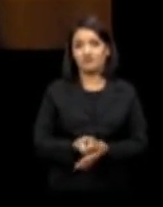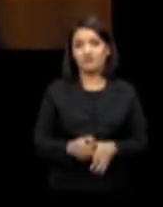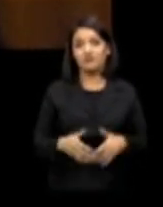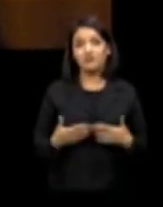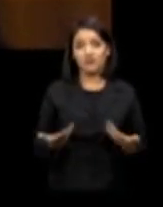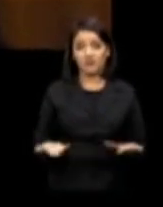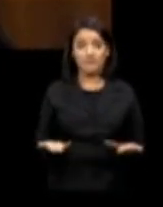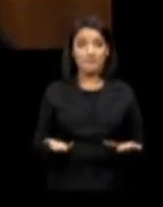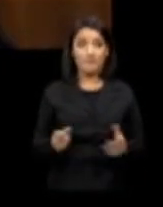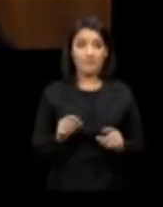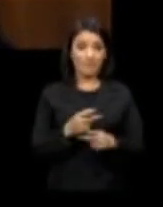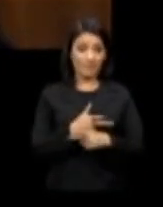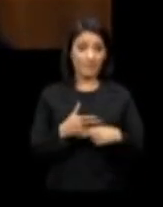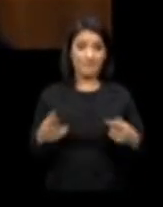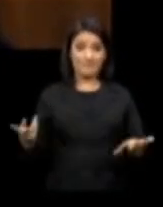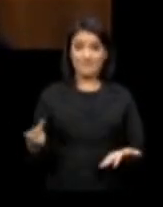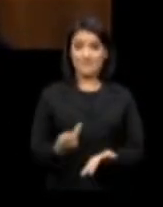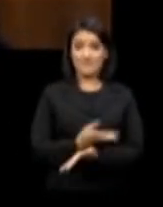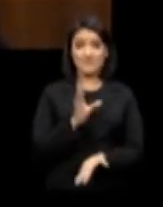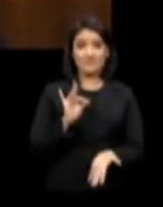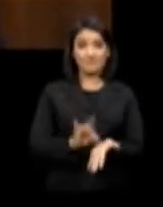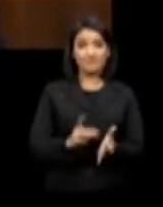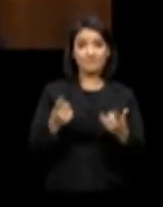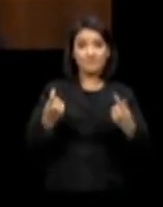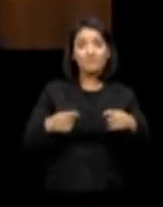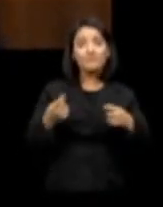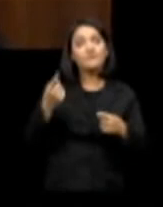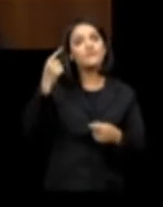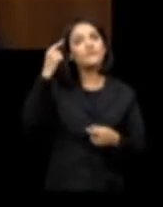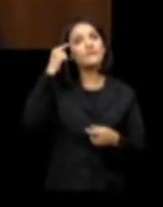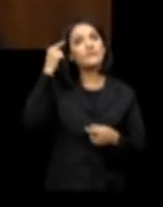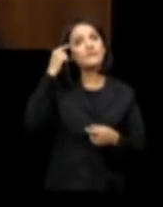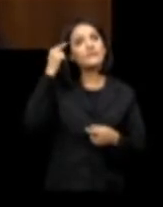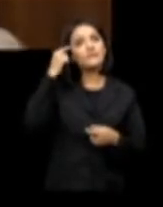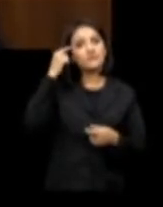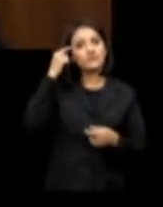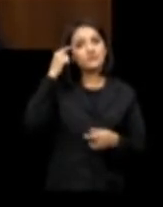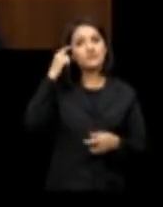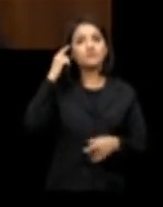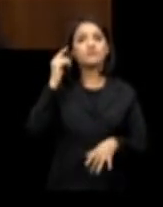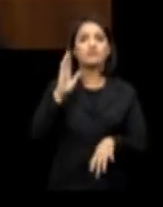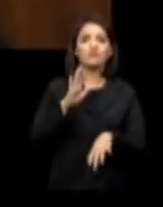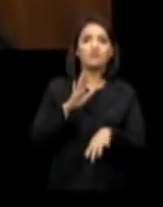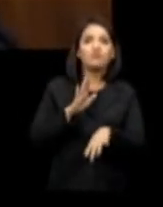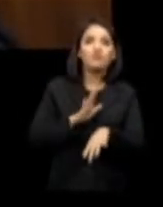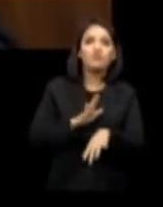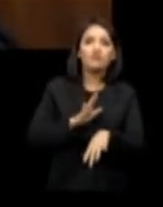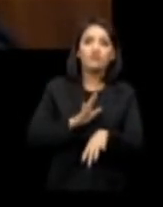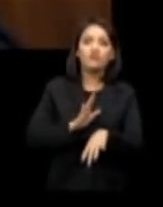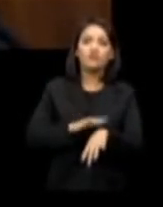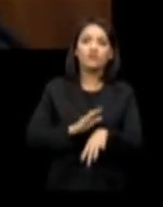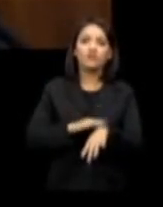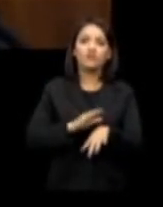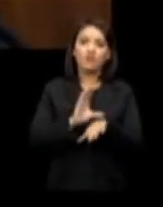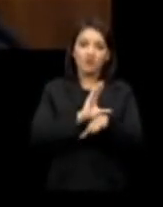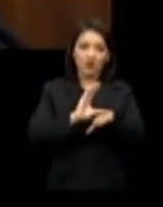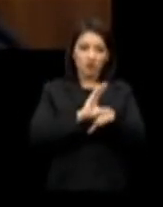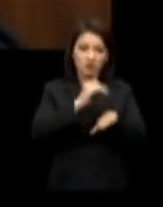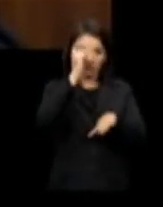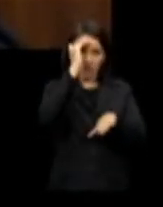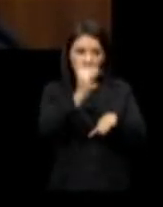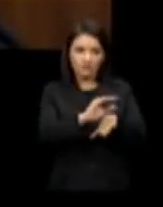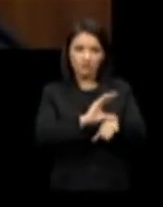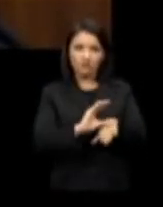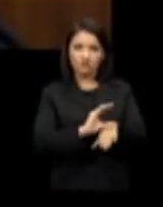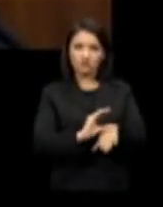fático contemporâneo deve ser internalizado na leitura e aplicação, portanto, da Constituição de 88. Aliás,